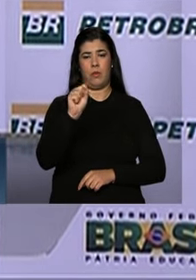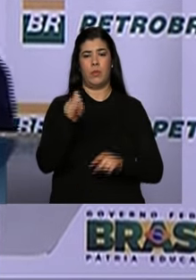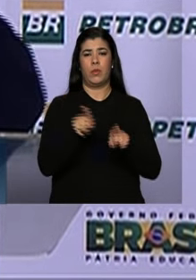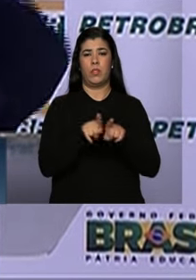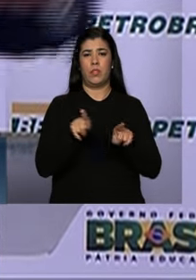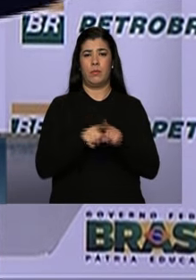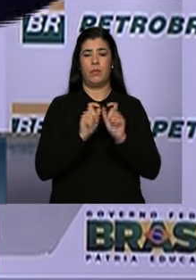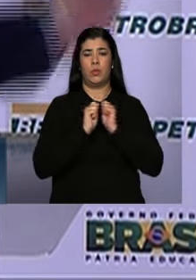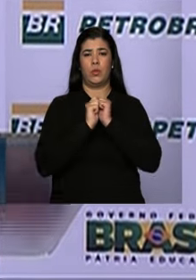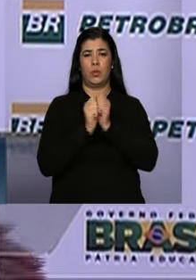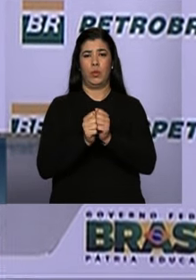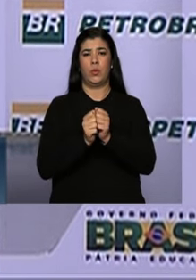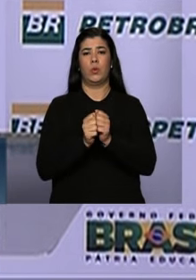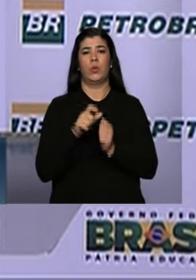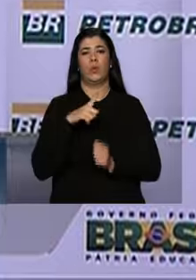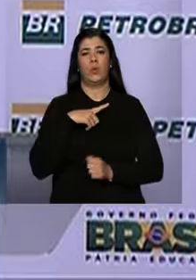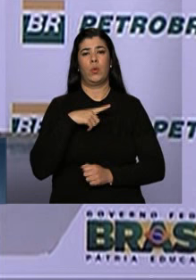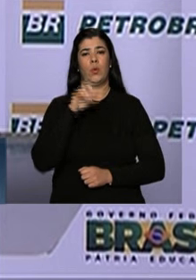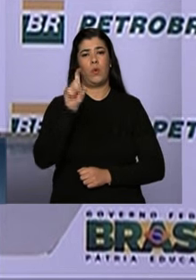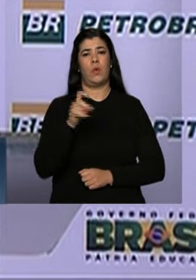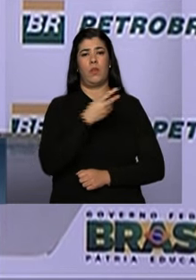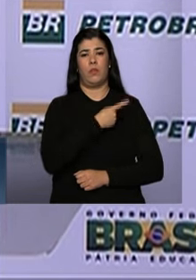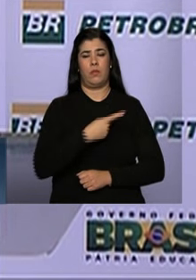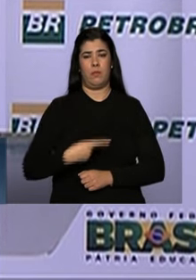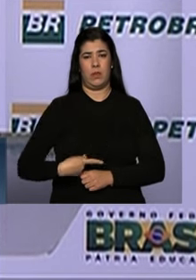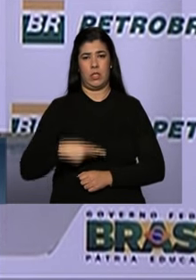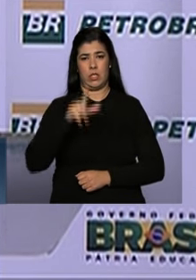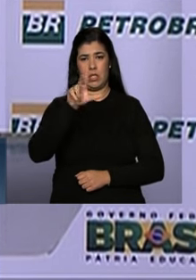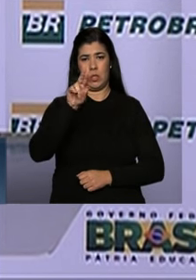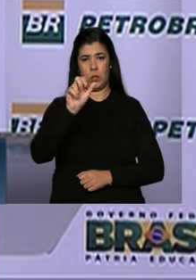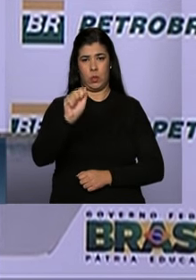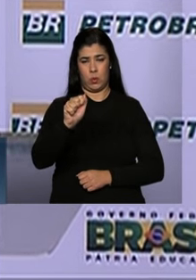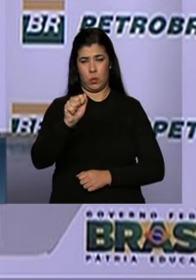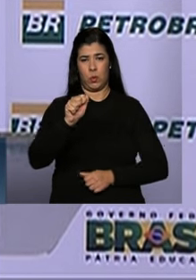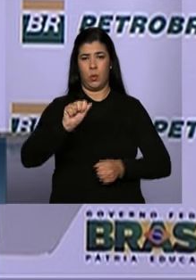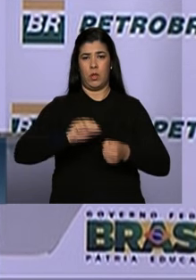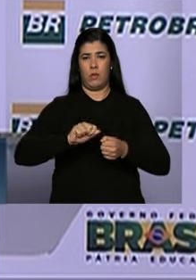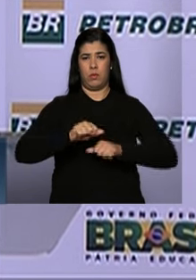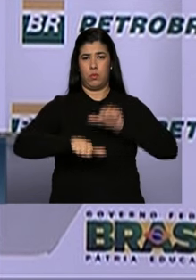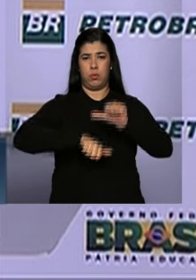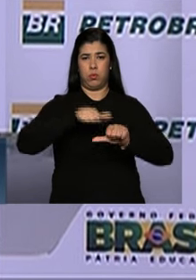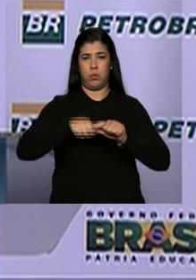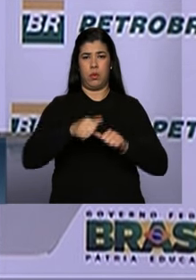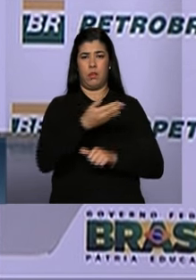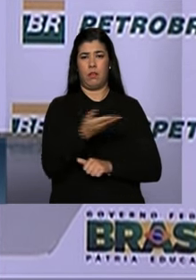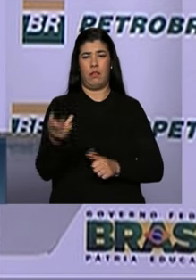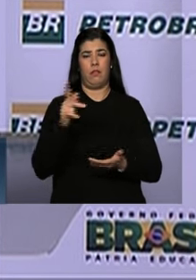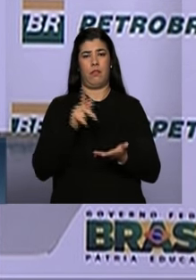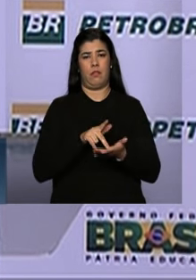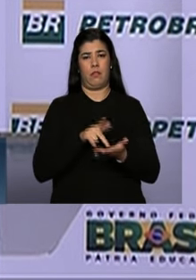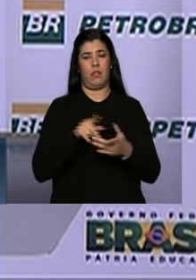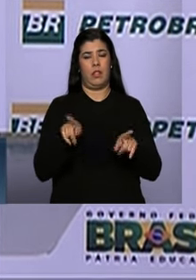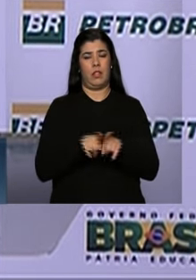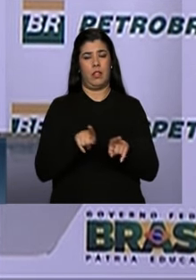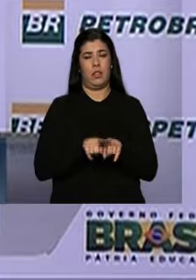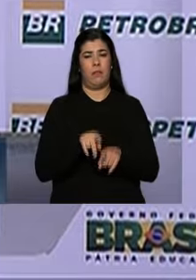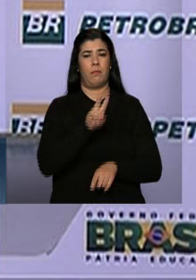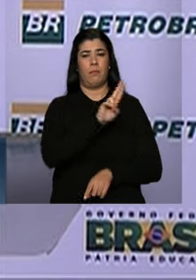Silva, tudo isso aqui virá realidade. E em nome de Pernambuco e do povo de